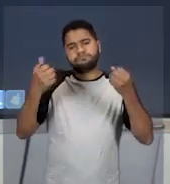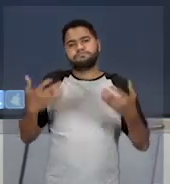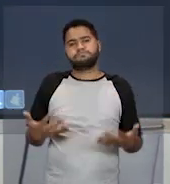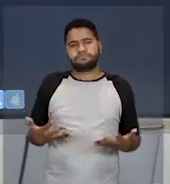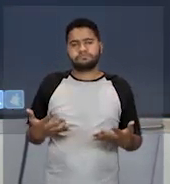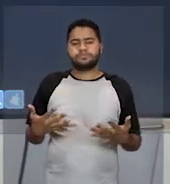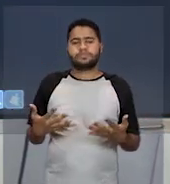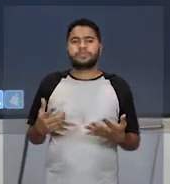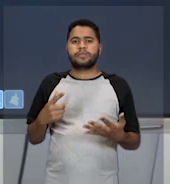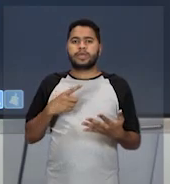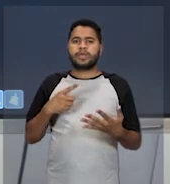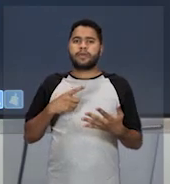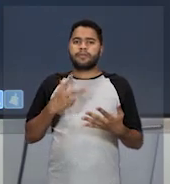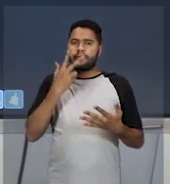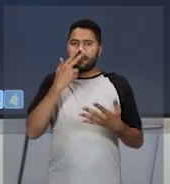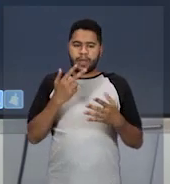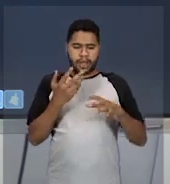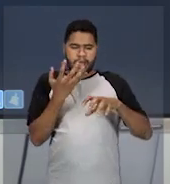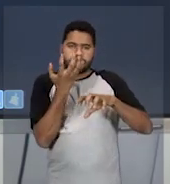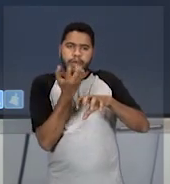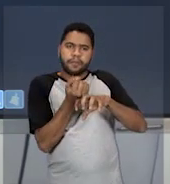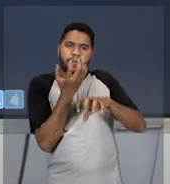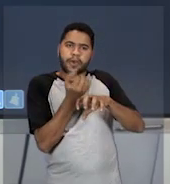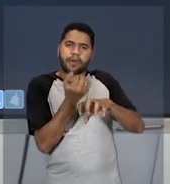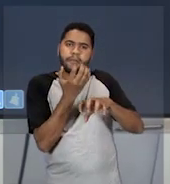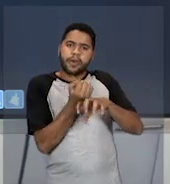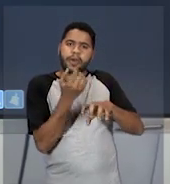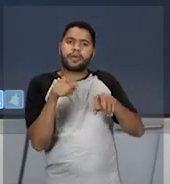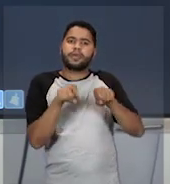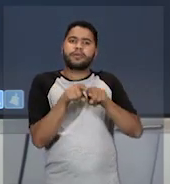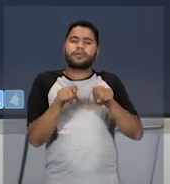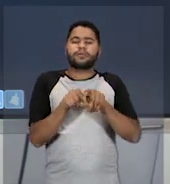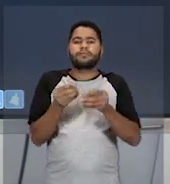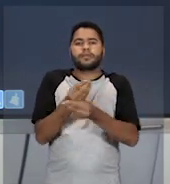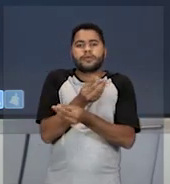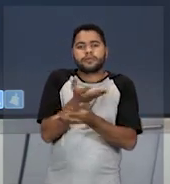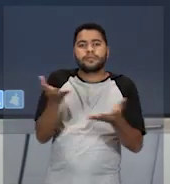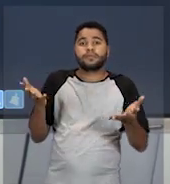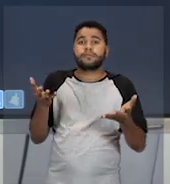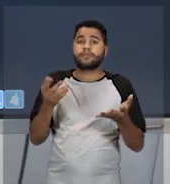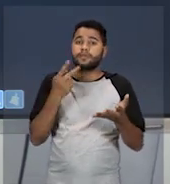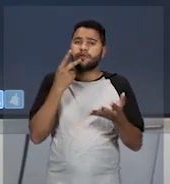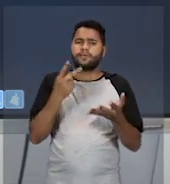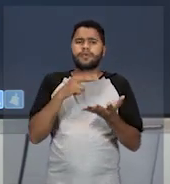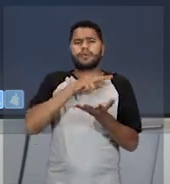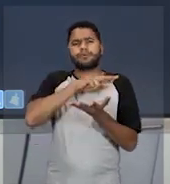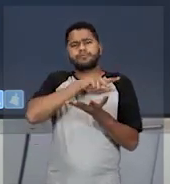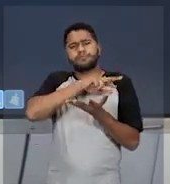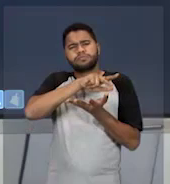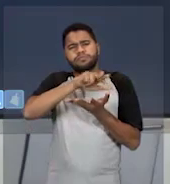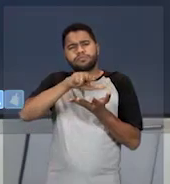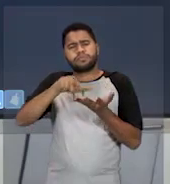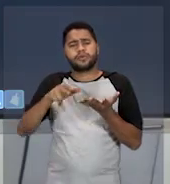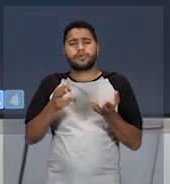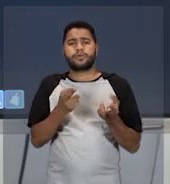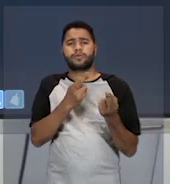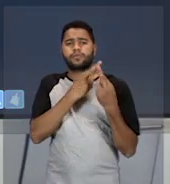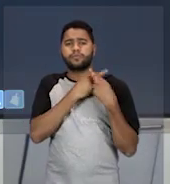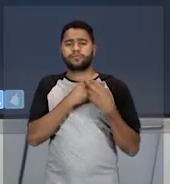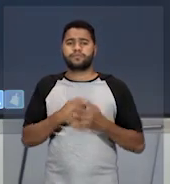que além de nutrir, tem que assimilar, distribuir, eu falei aí de várias funções.